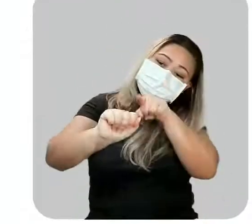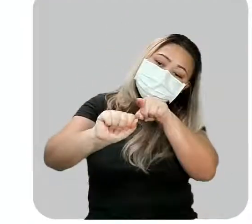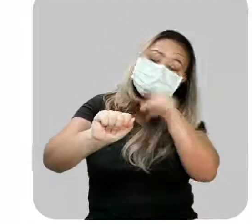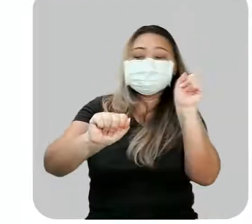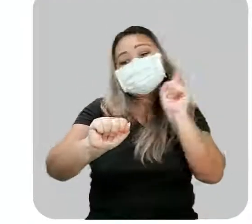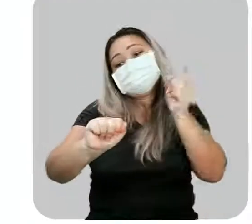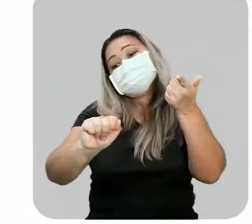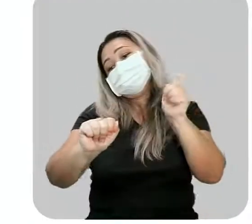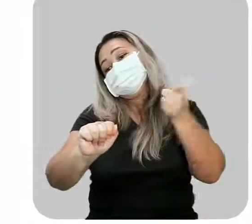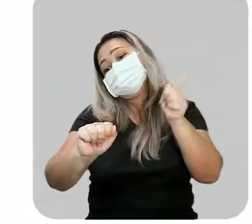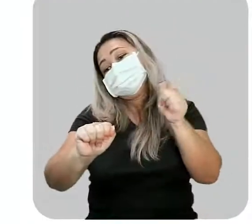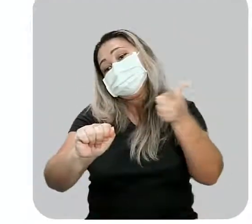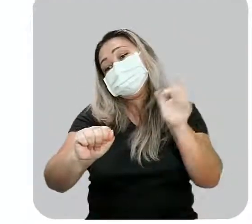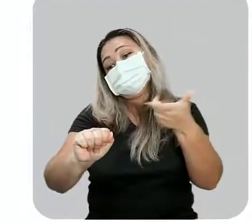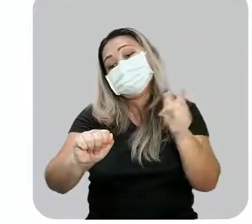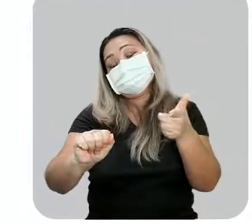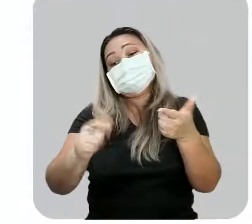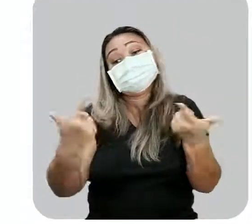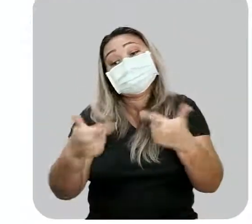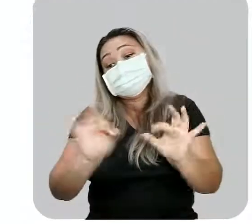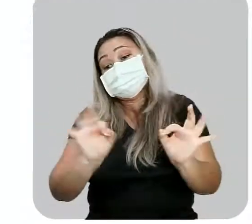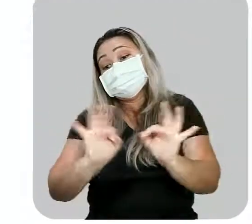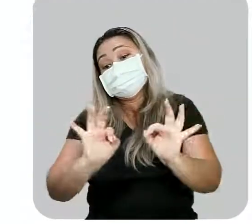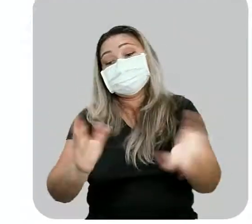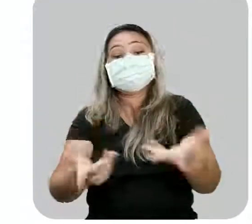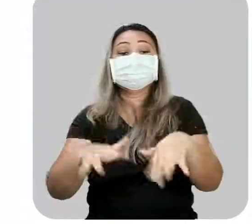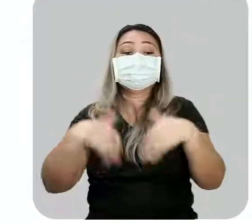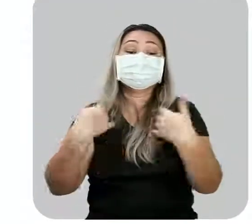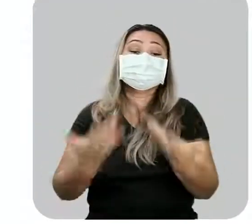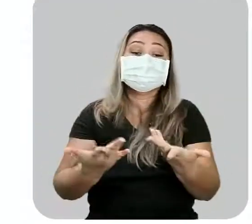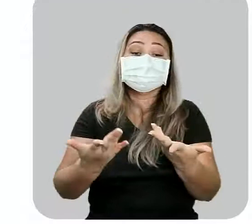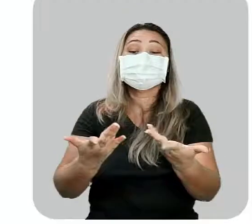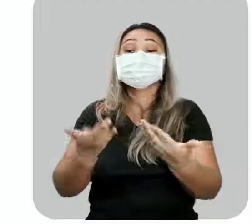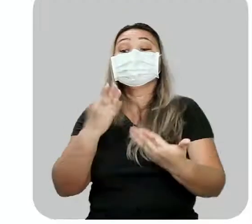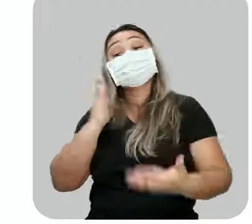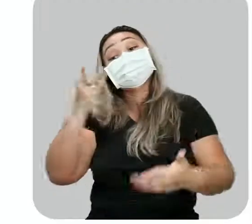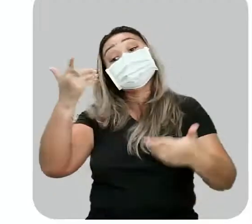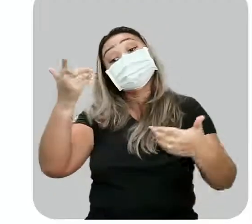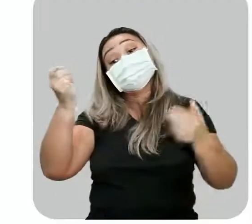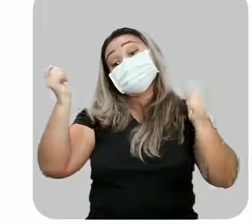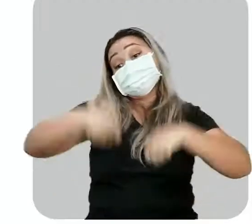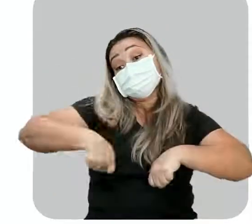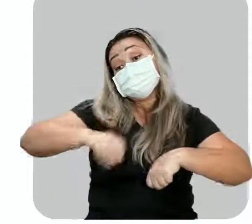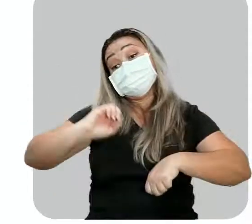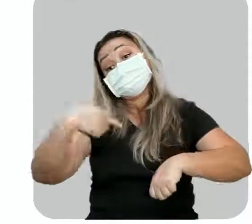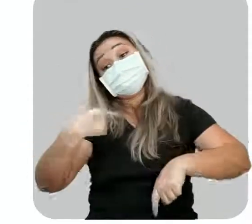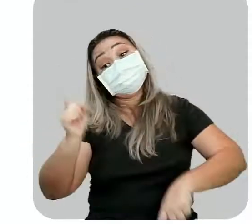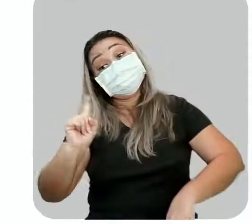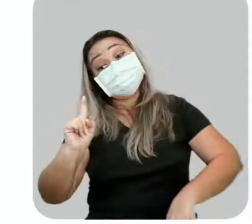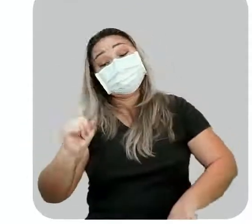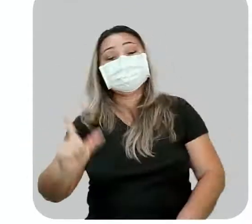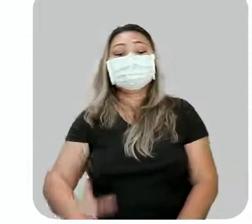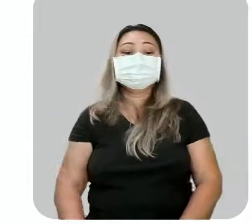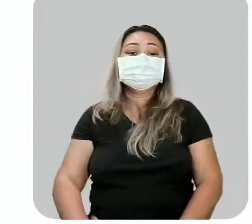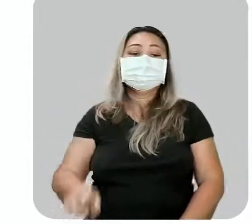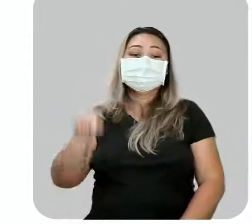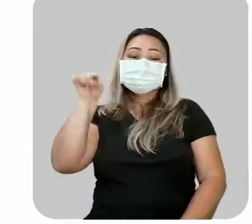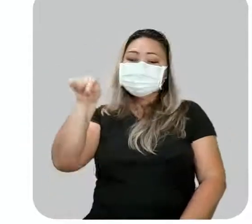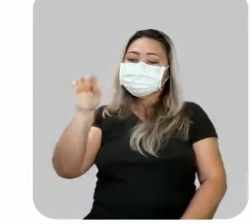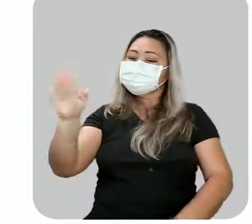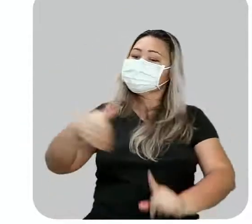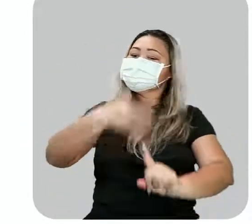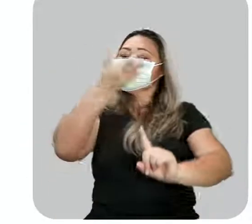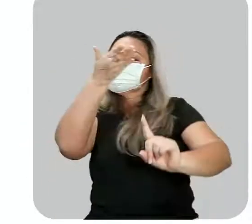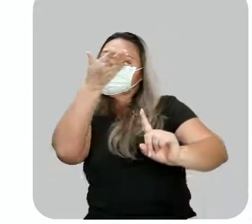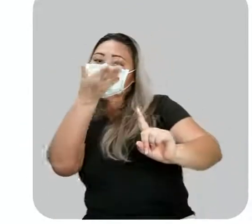com crase, a outra hora sem crase. Então, porque é facultativo. Vamos aqui, ó. Ele